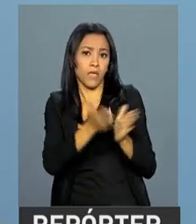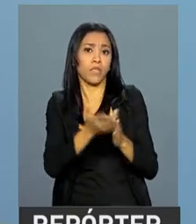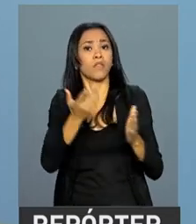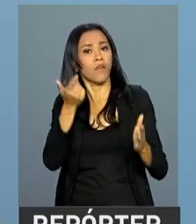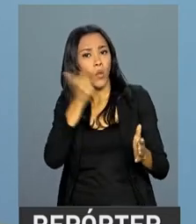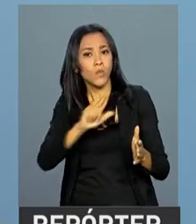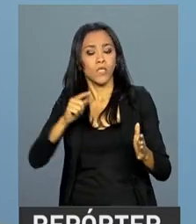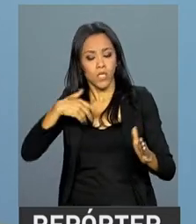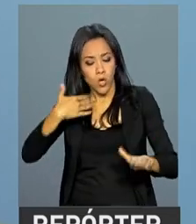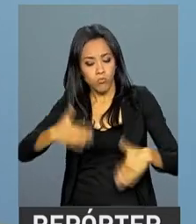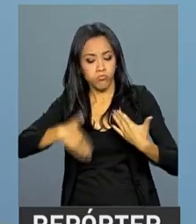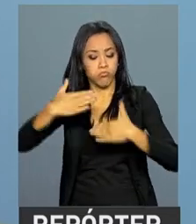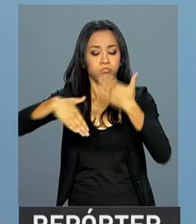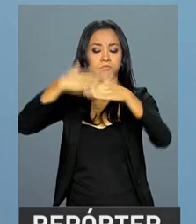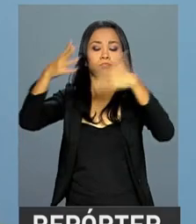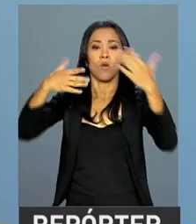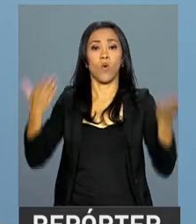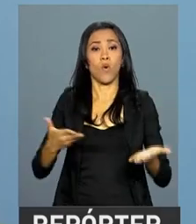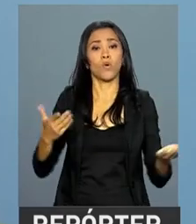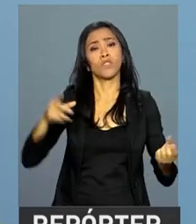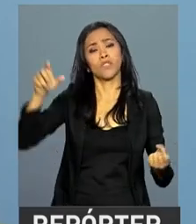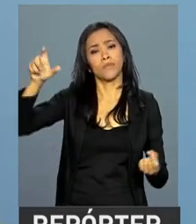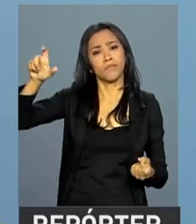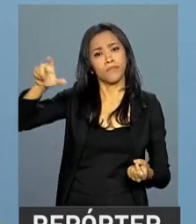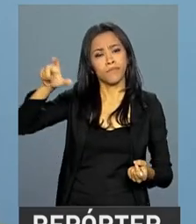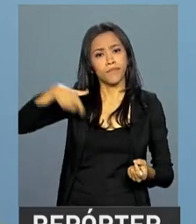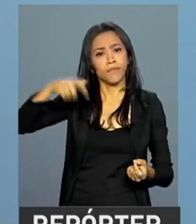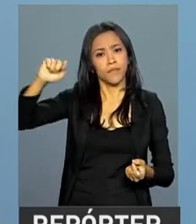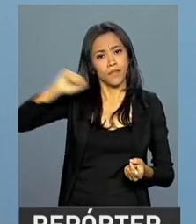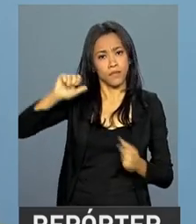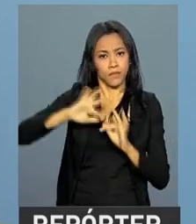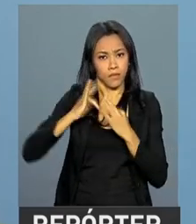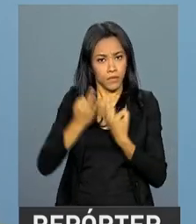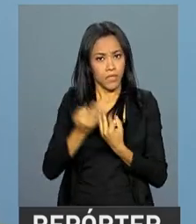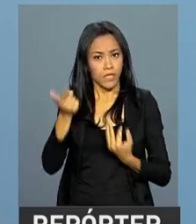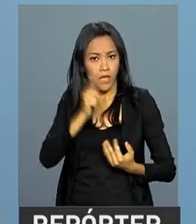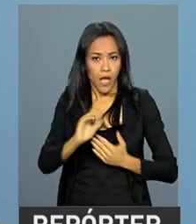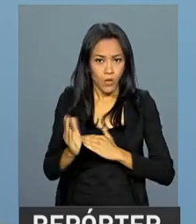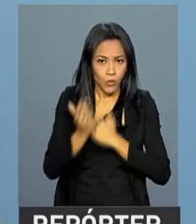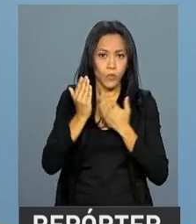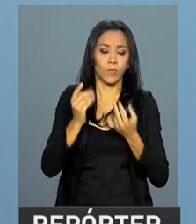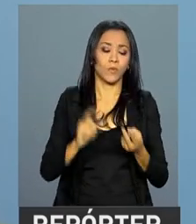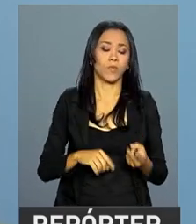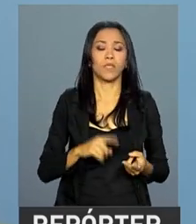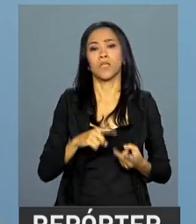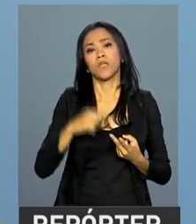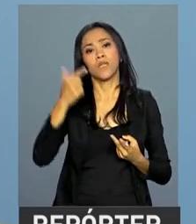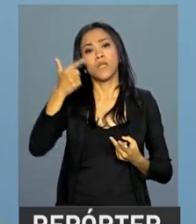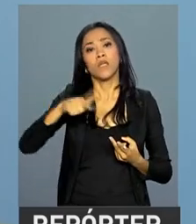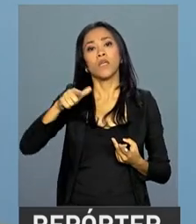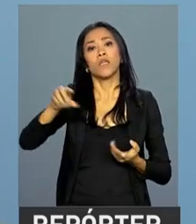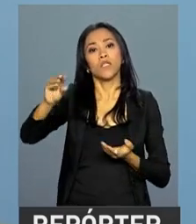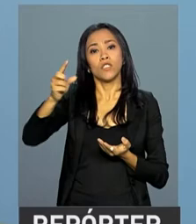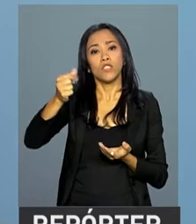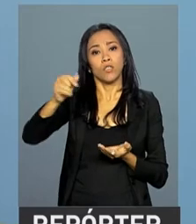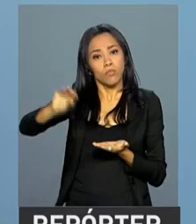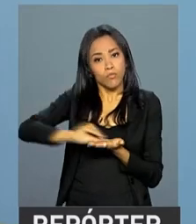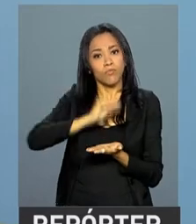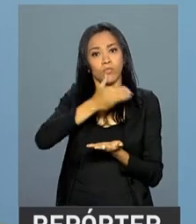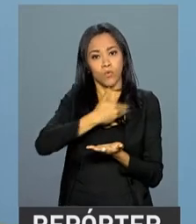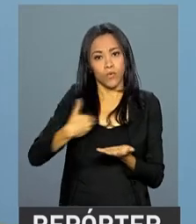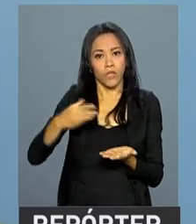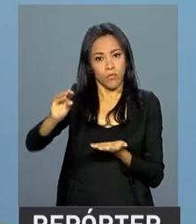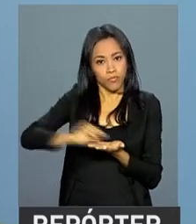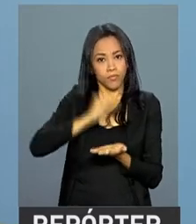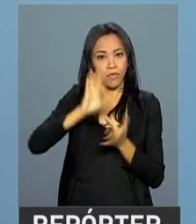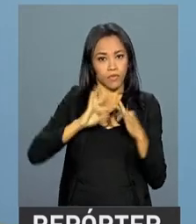vinculados ao bolsa família aos programas de transferência de renda que num futuro muito próximo vão deixar de